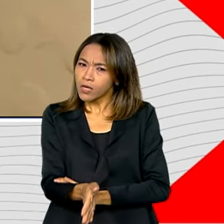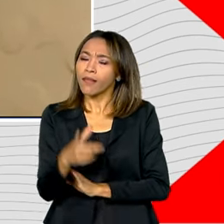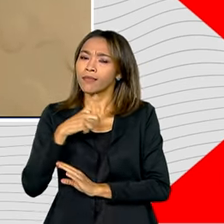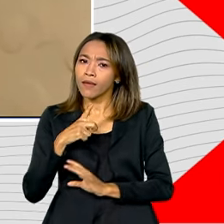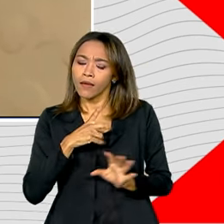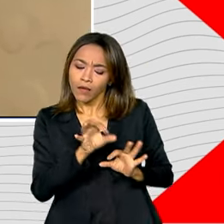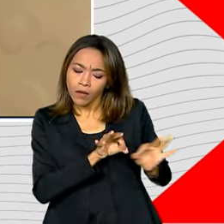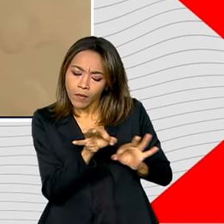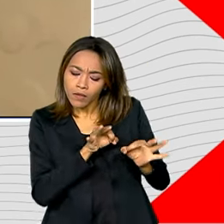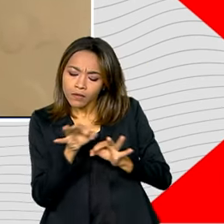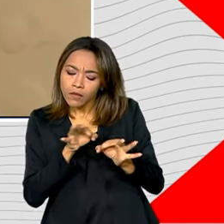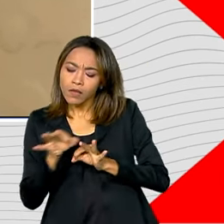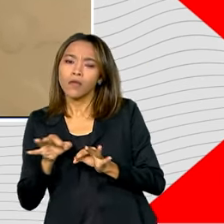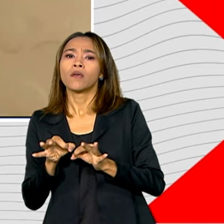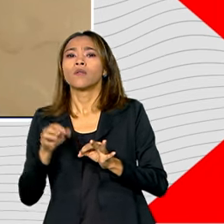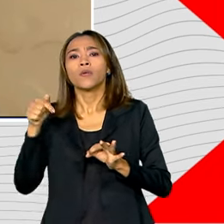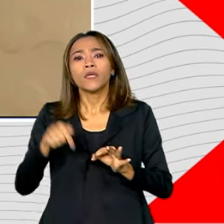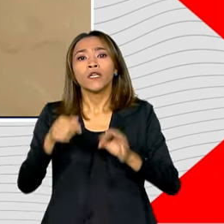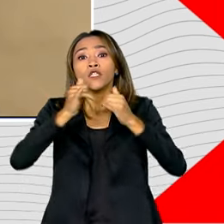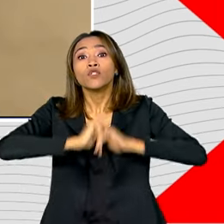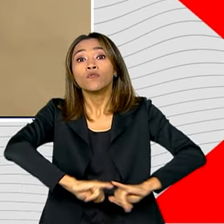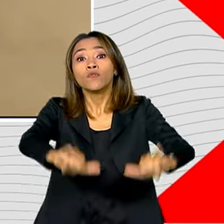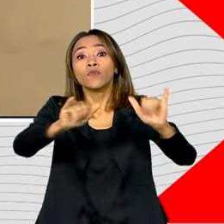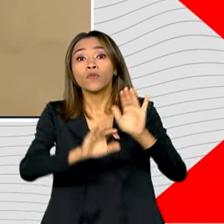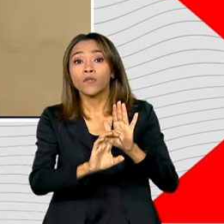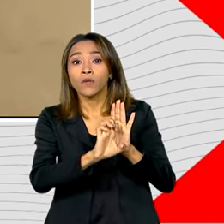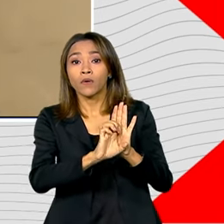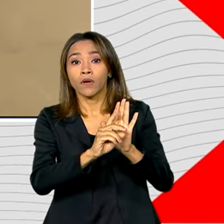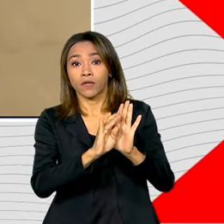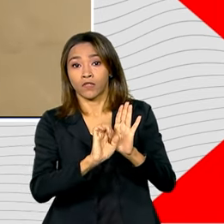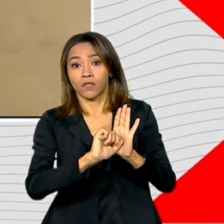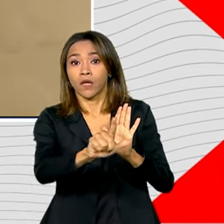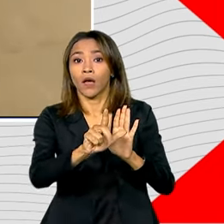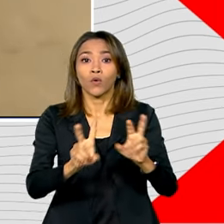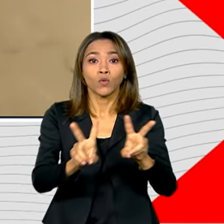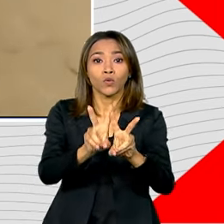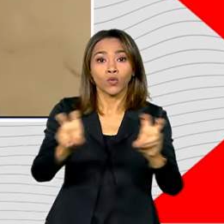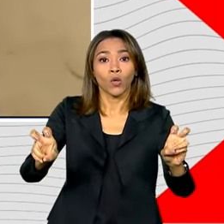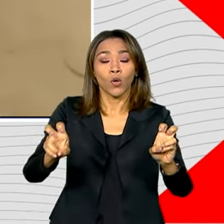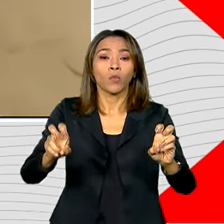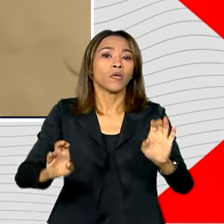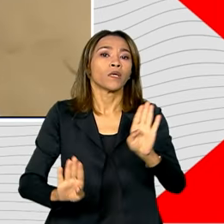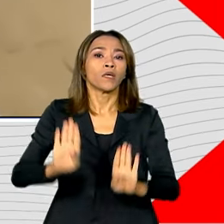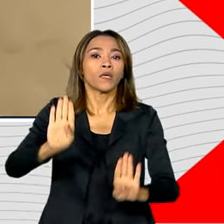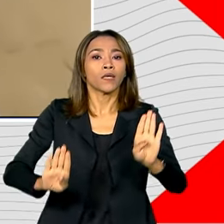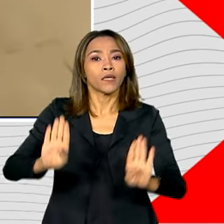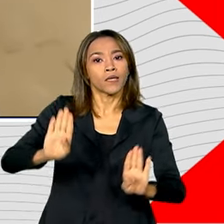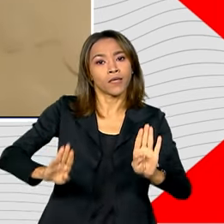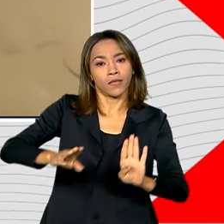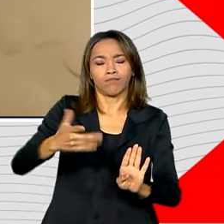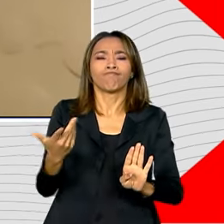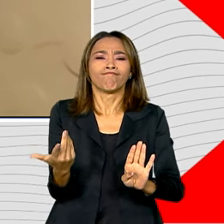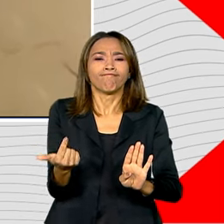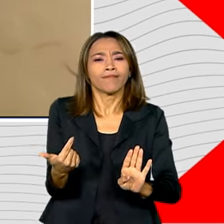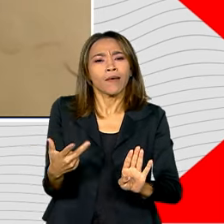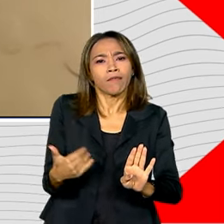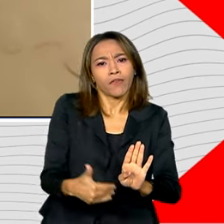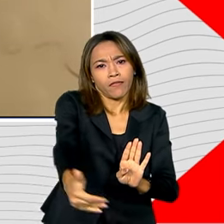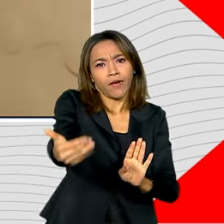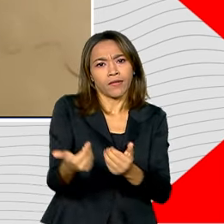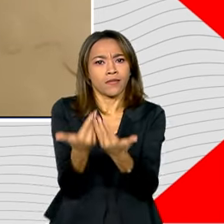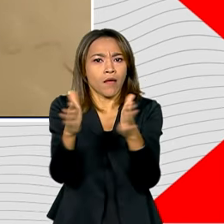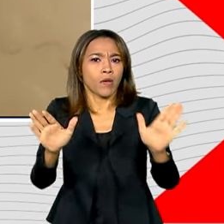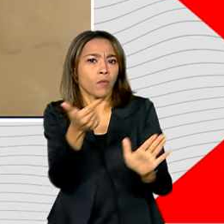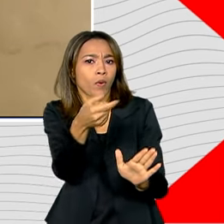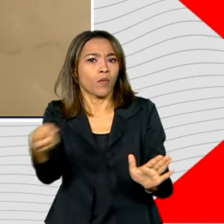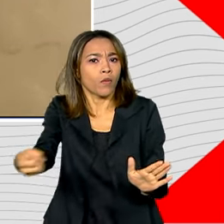da Pesca divulgue o edital de licitação para essa nova concorrência que vai se abrir para a